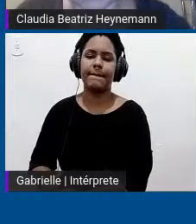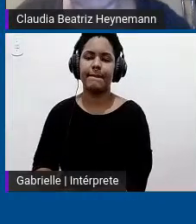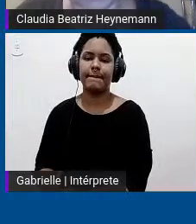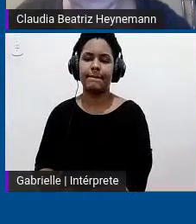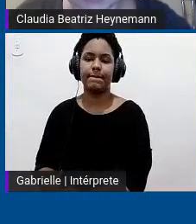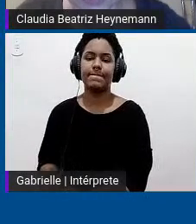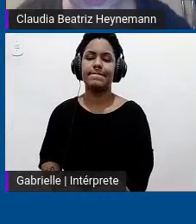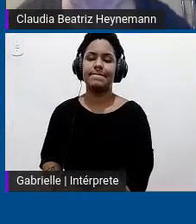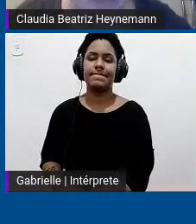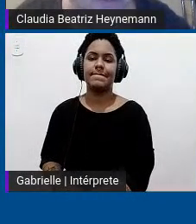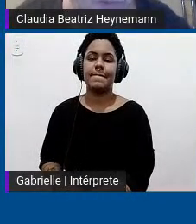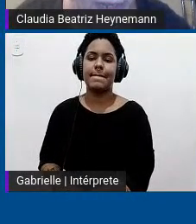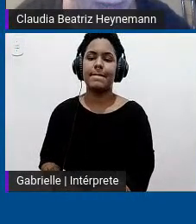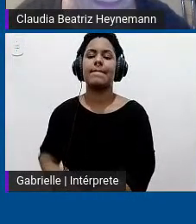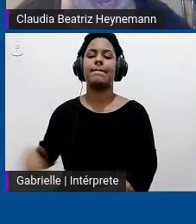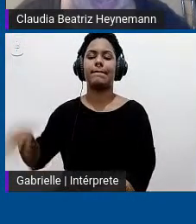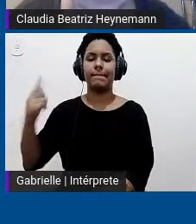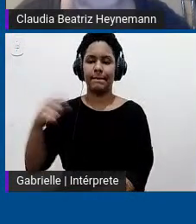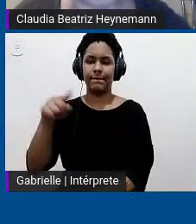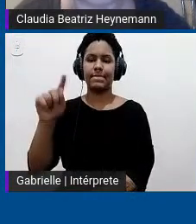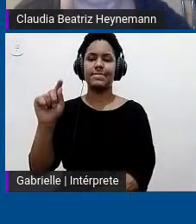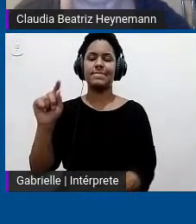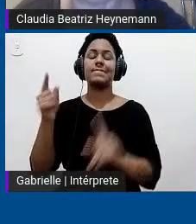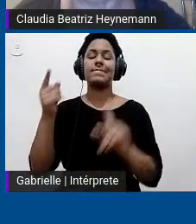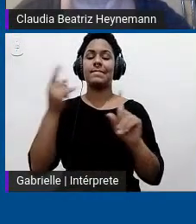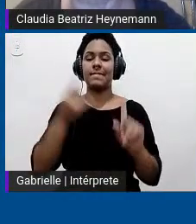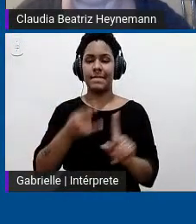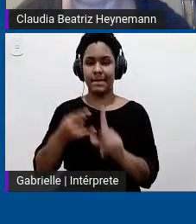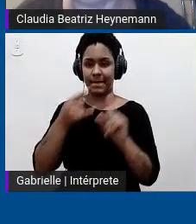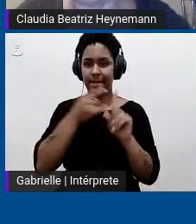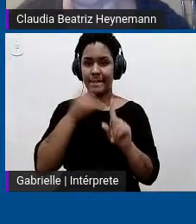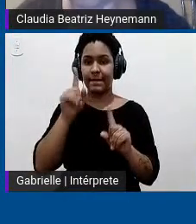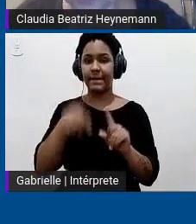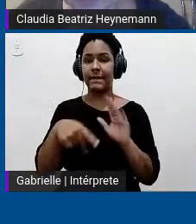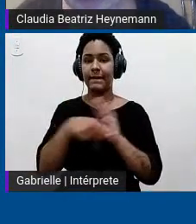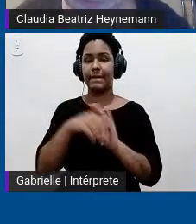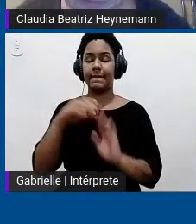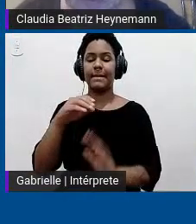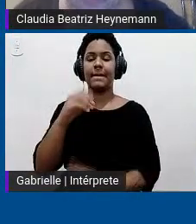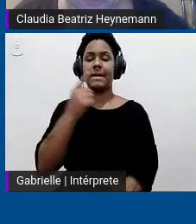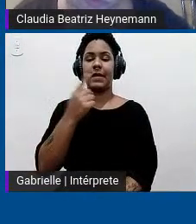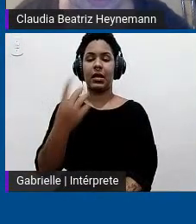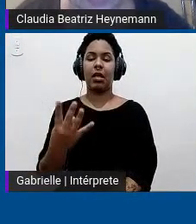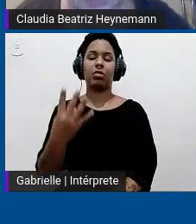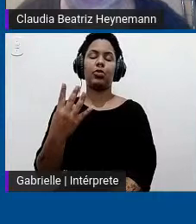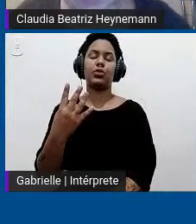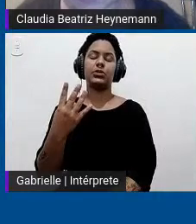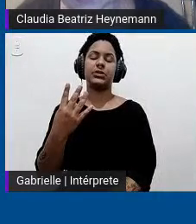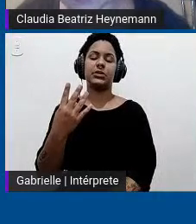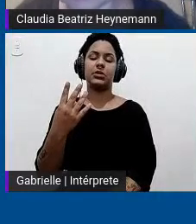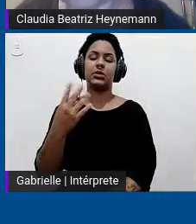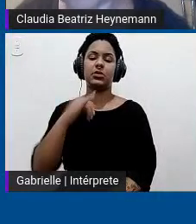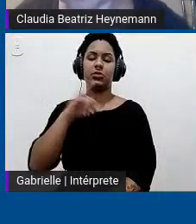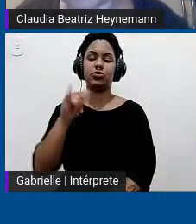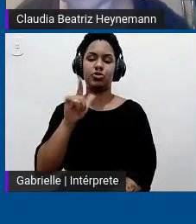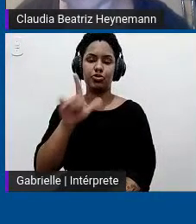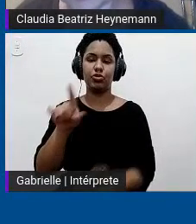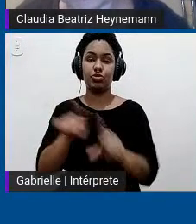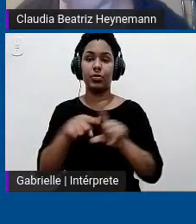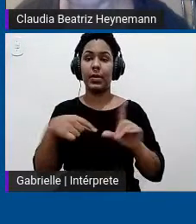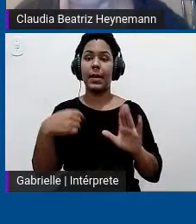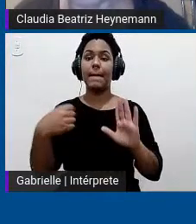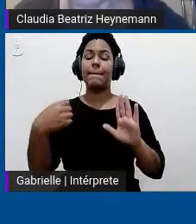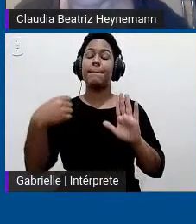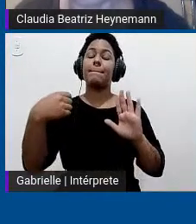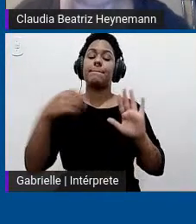passamos aqui mais esse slide, né? Que é uma parada do 14 de julho de 1918, né? Também marcando o final da